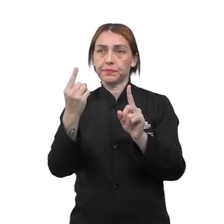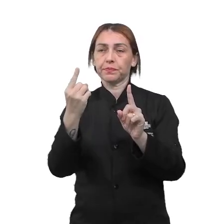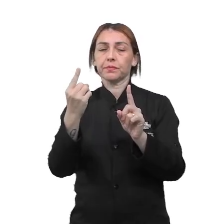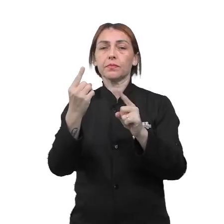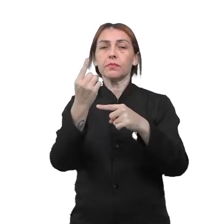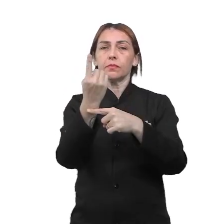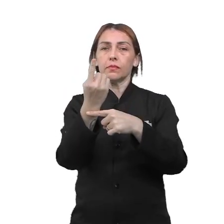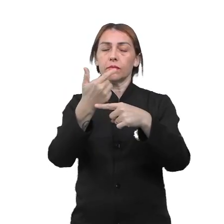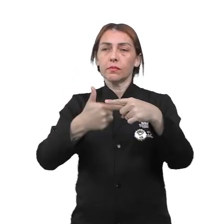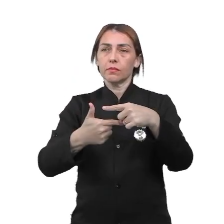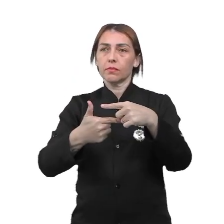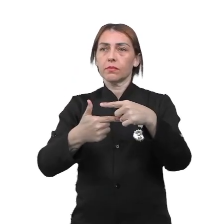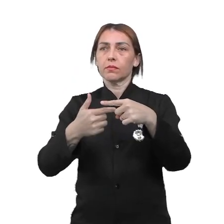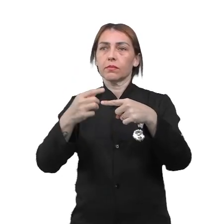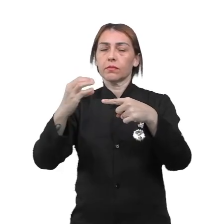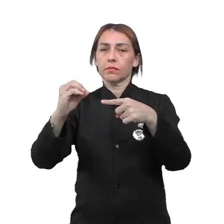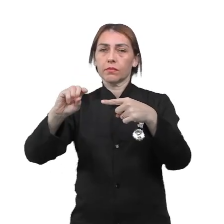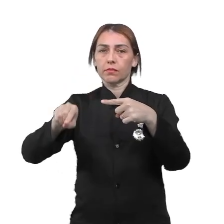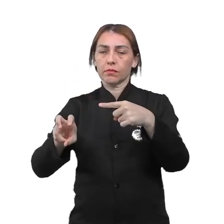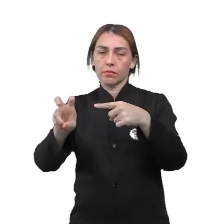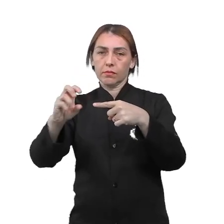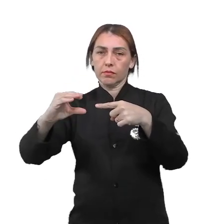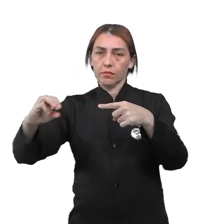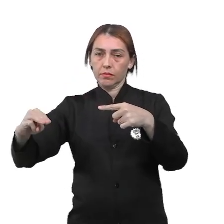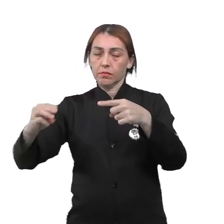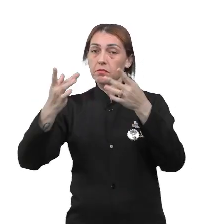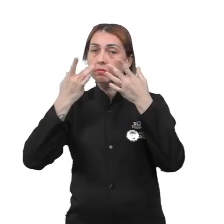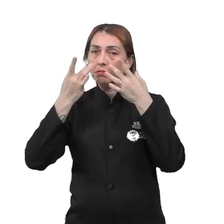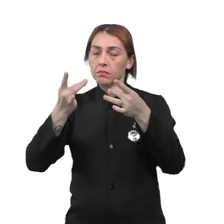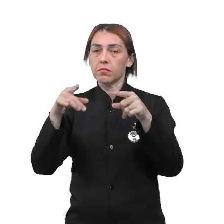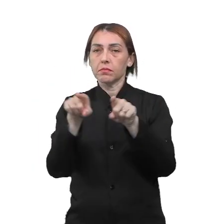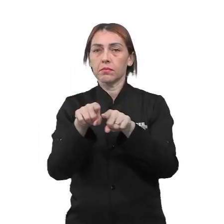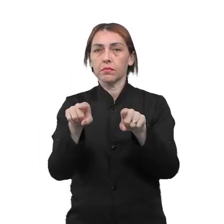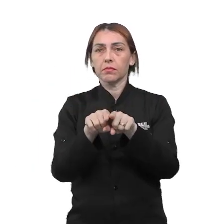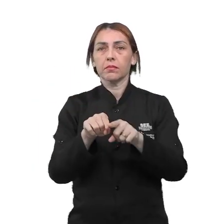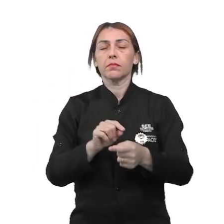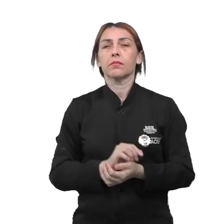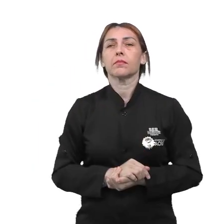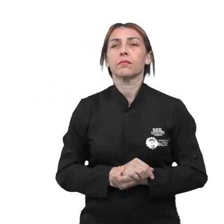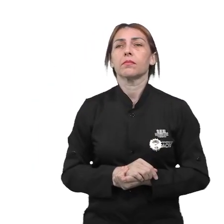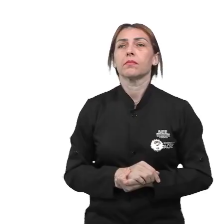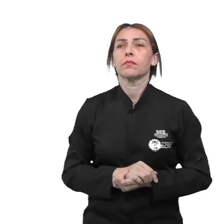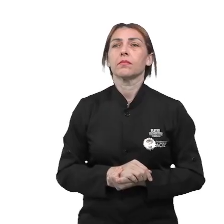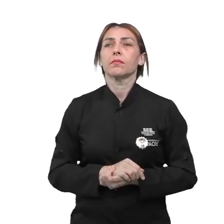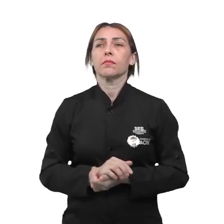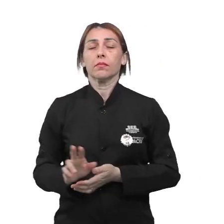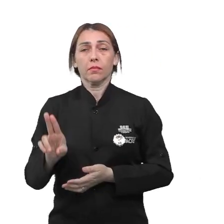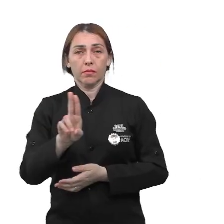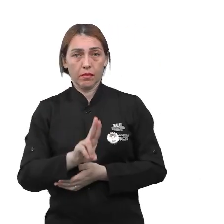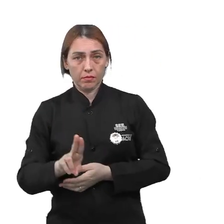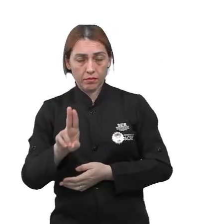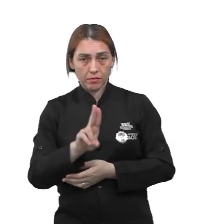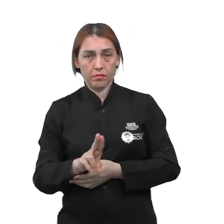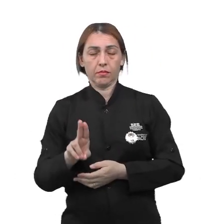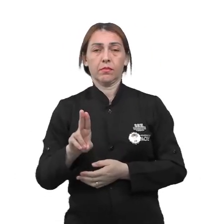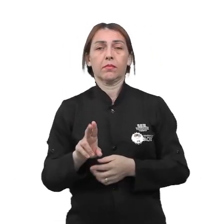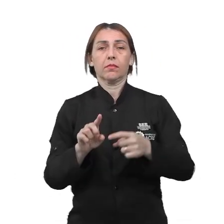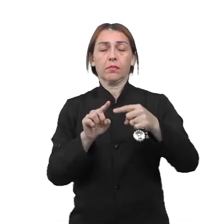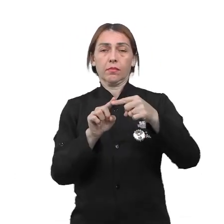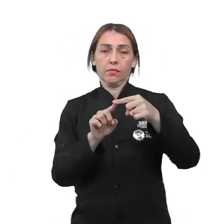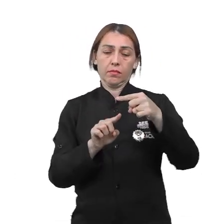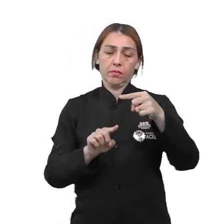por 2, eu vou ter 0,5 centímetros. Fica ligado nisso também, tá bom? A serem usadas para confeccionar